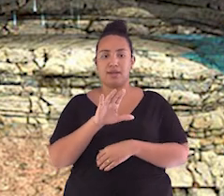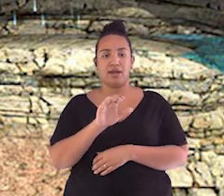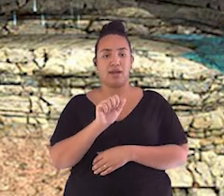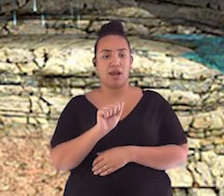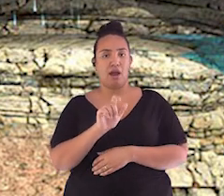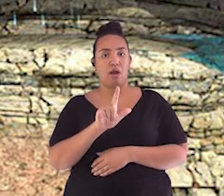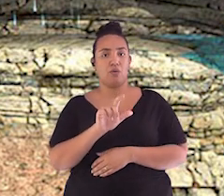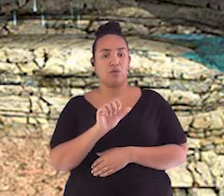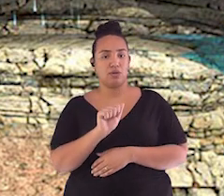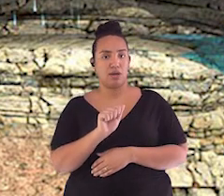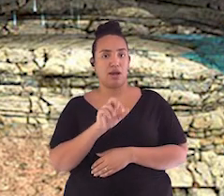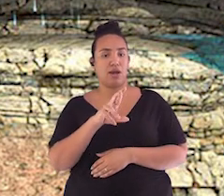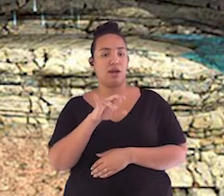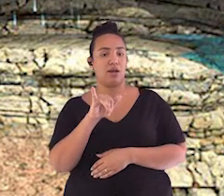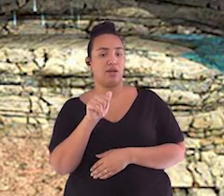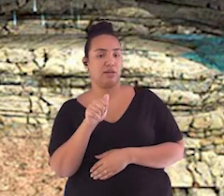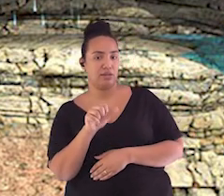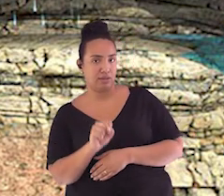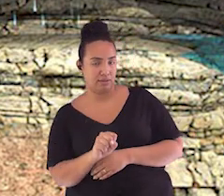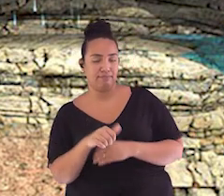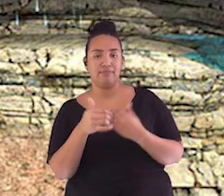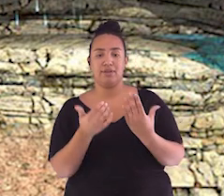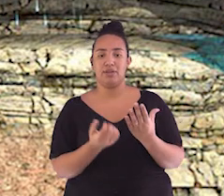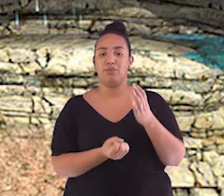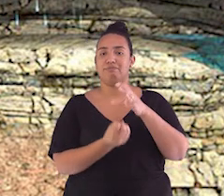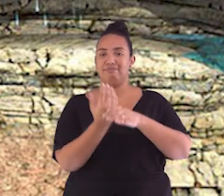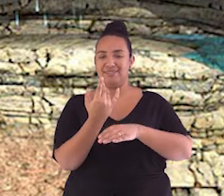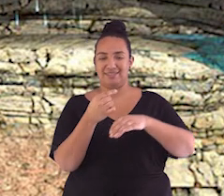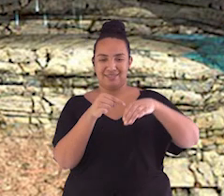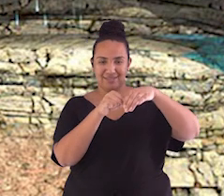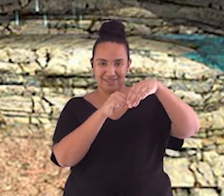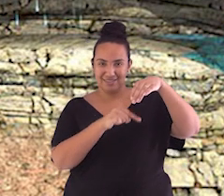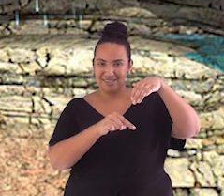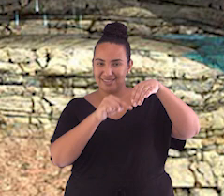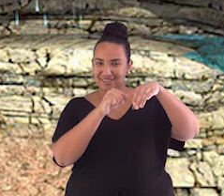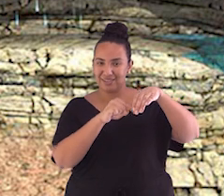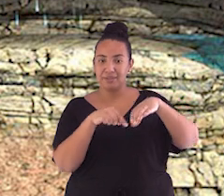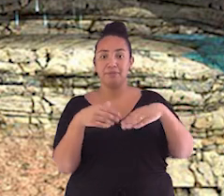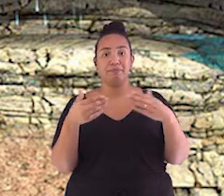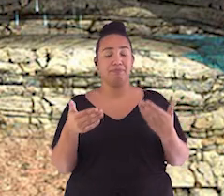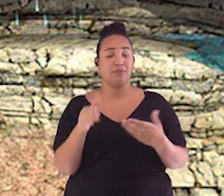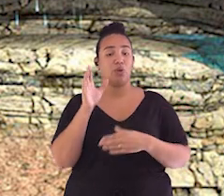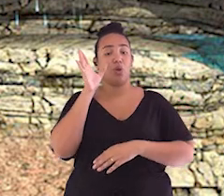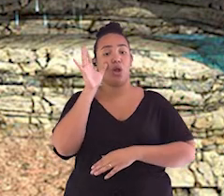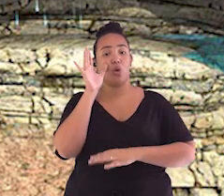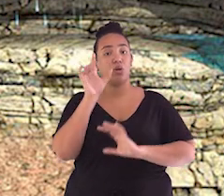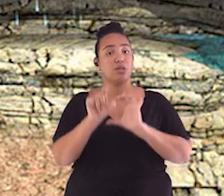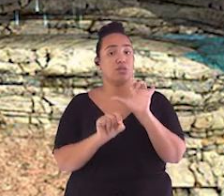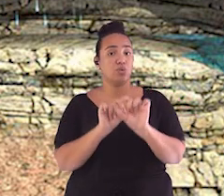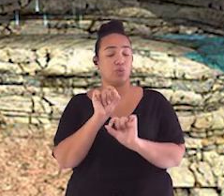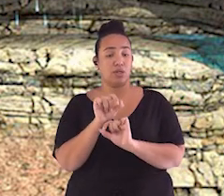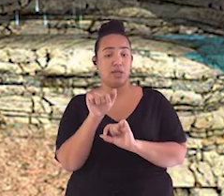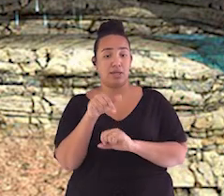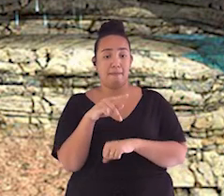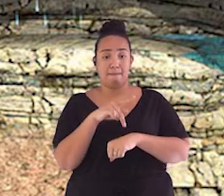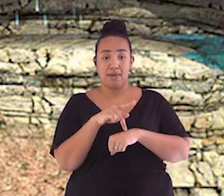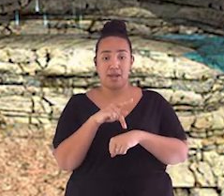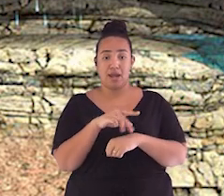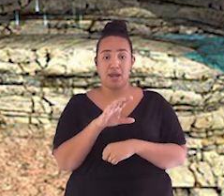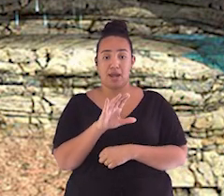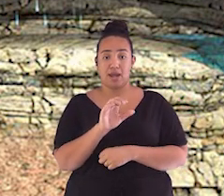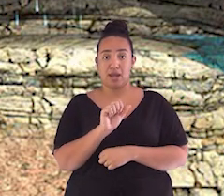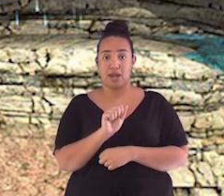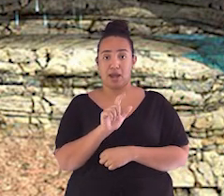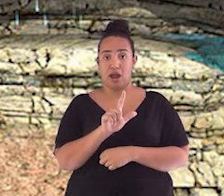dissolve, tá? Formando ocos no relevo. O curioso é que a rocha calcária só é solúvel quando a